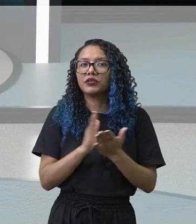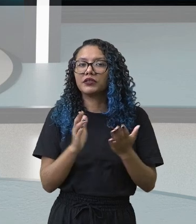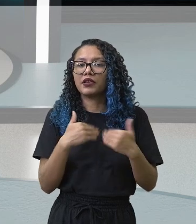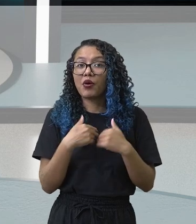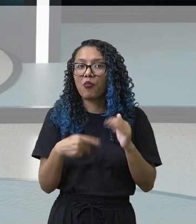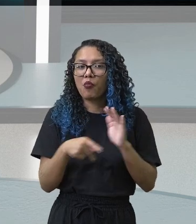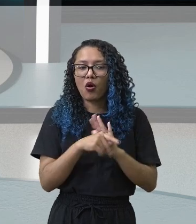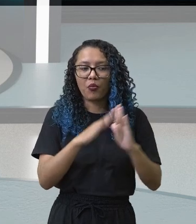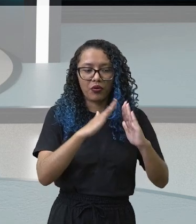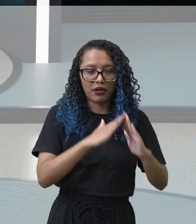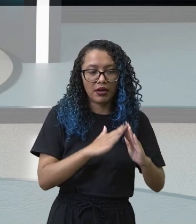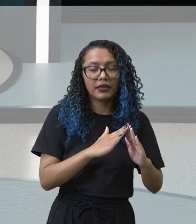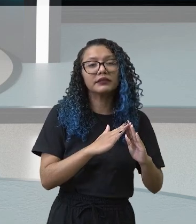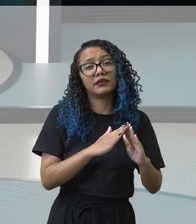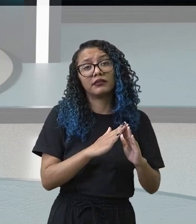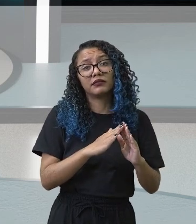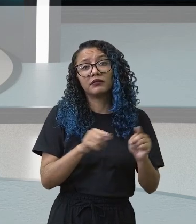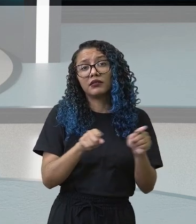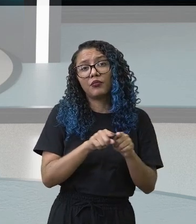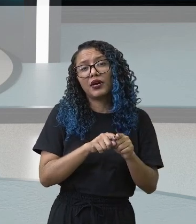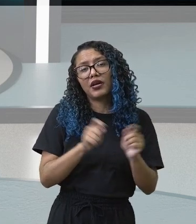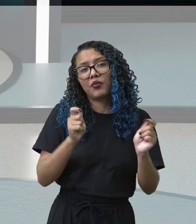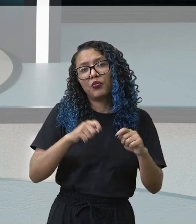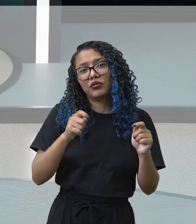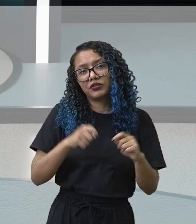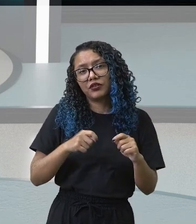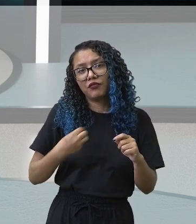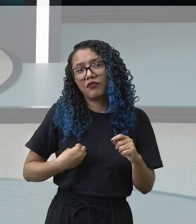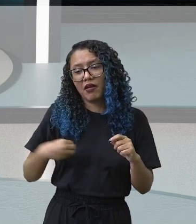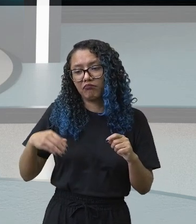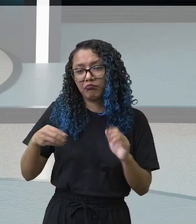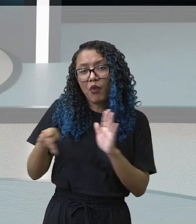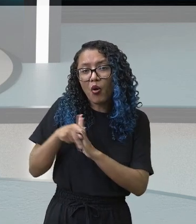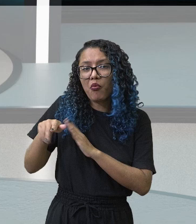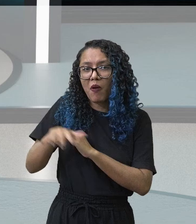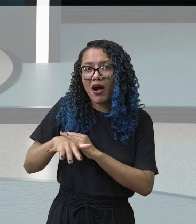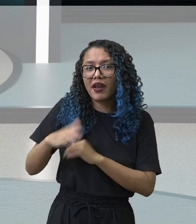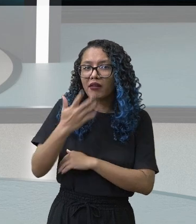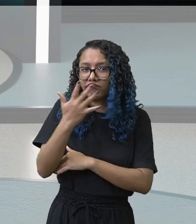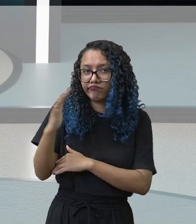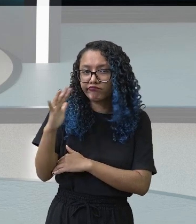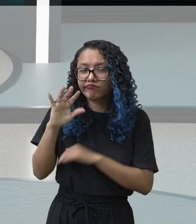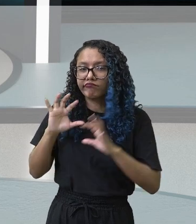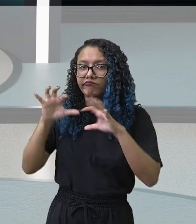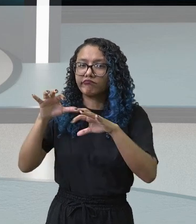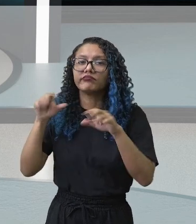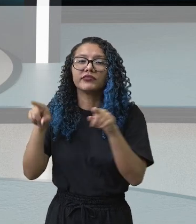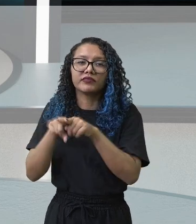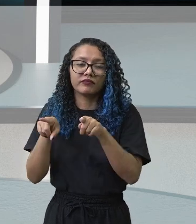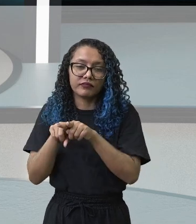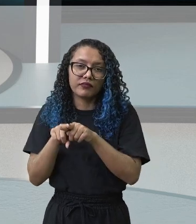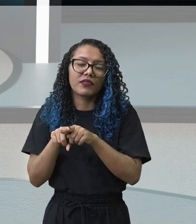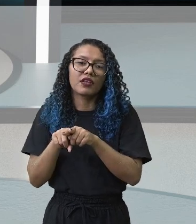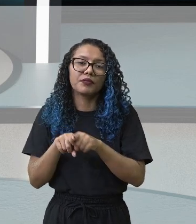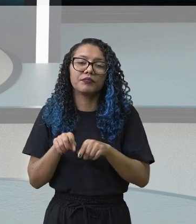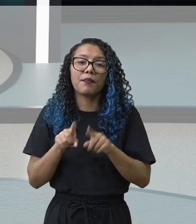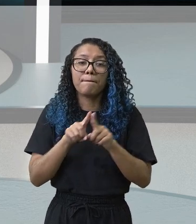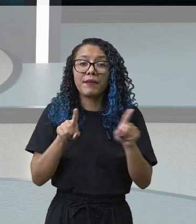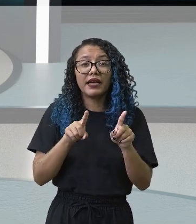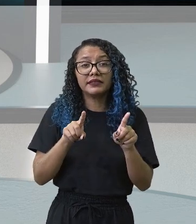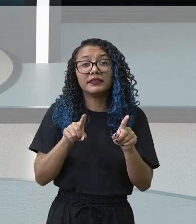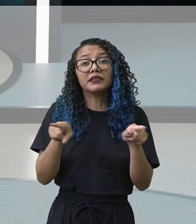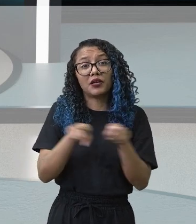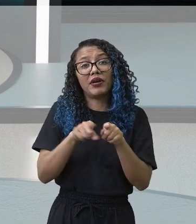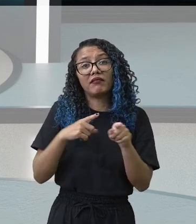doméstico ele também faz parte ali do do mundo selvagem e algum dos selvagens né ele terminou sendo